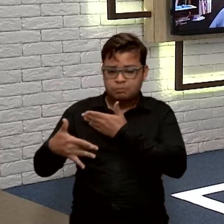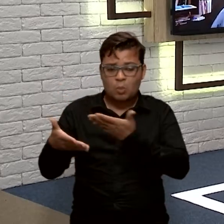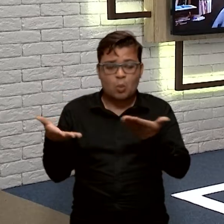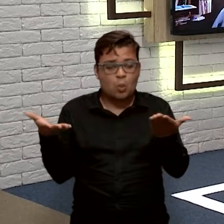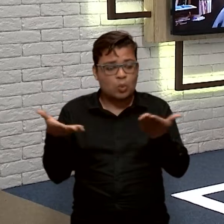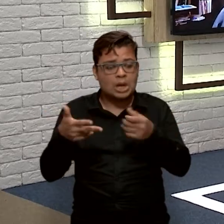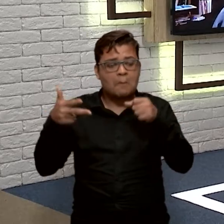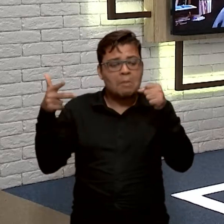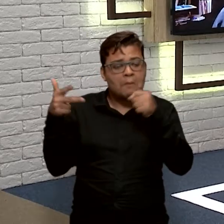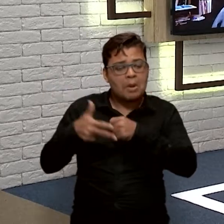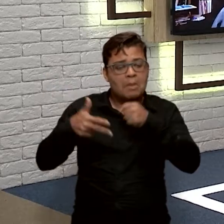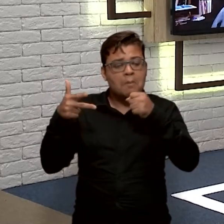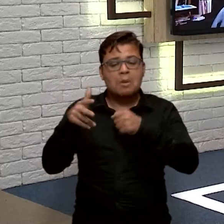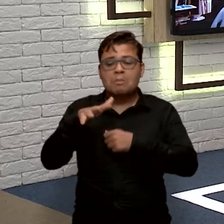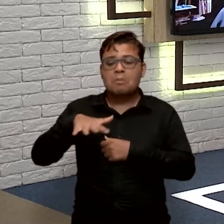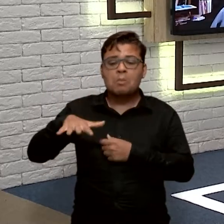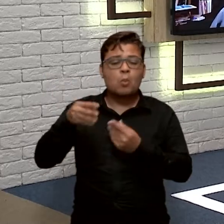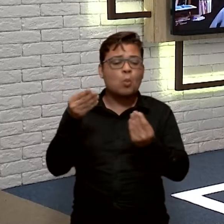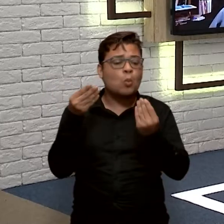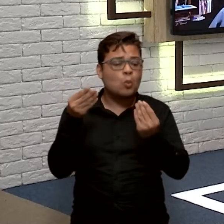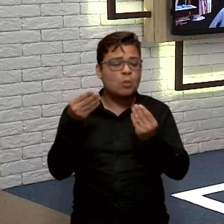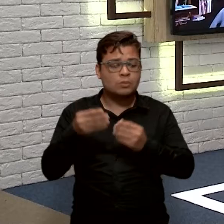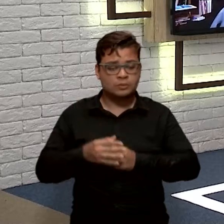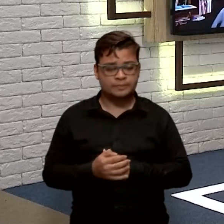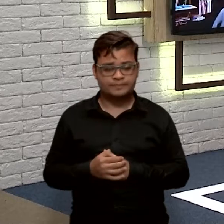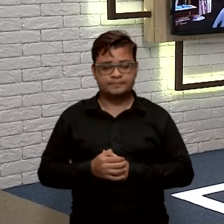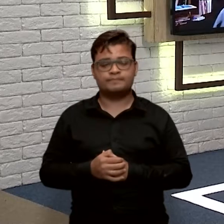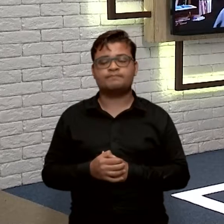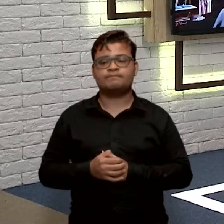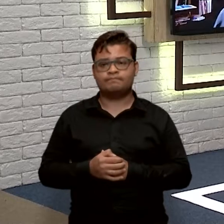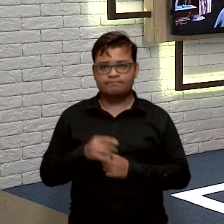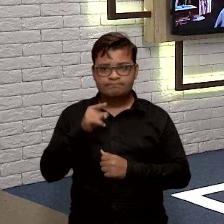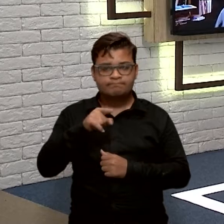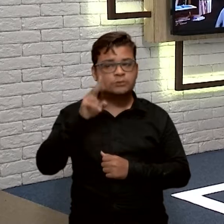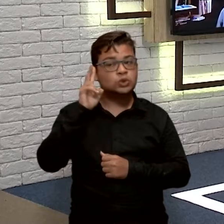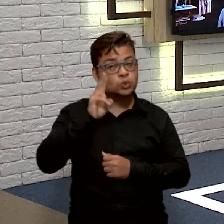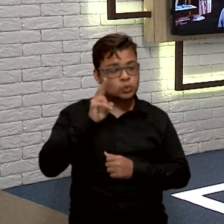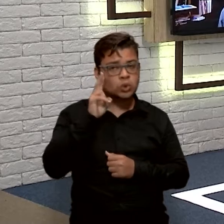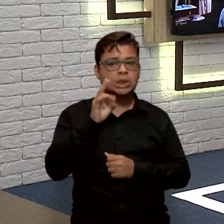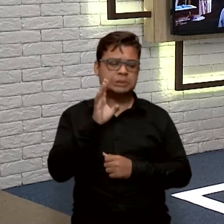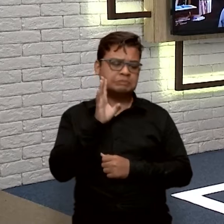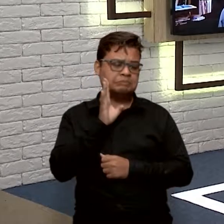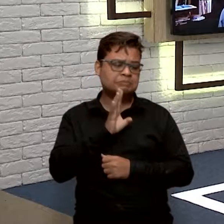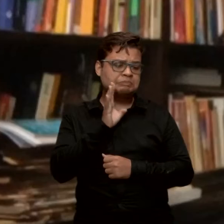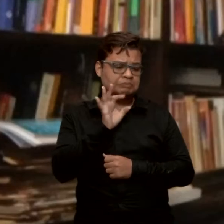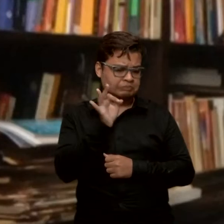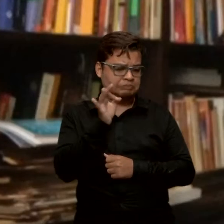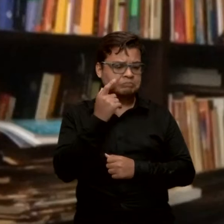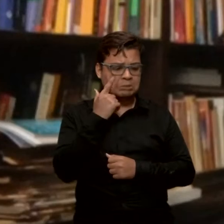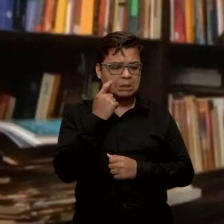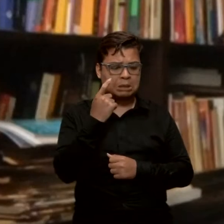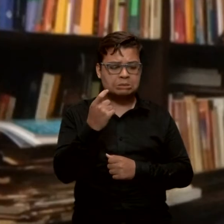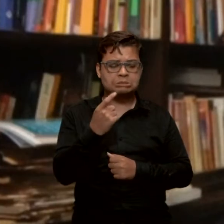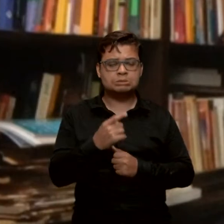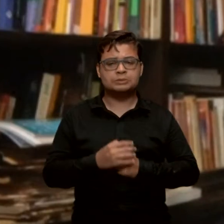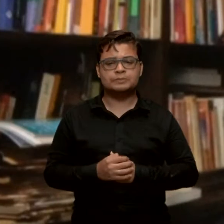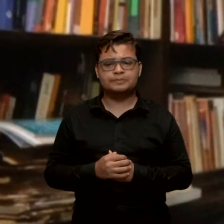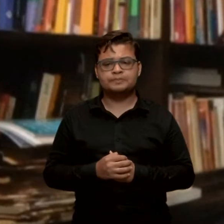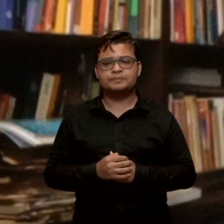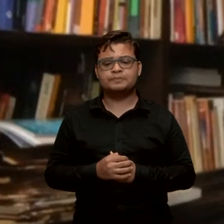hoje? Bom, então, é uma história muito interessante, assim, né,